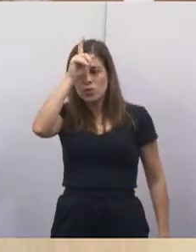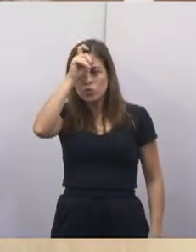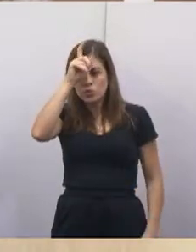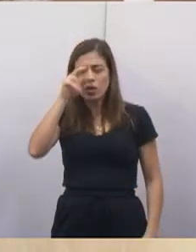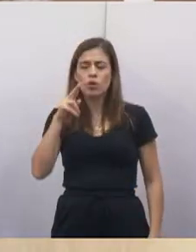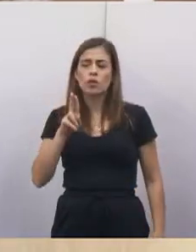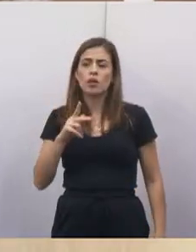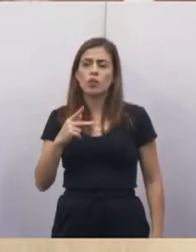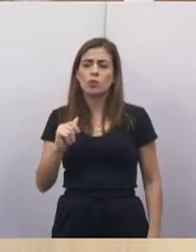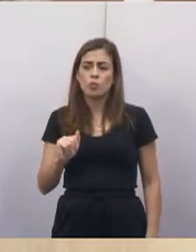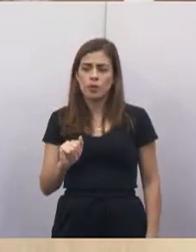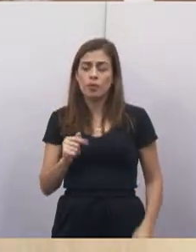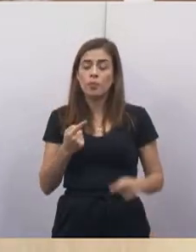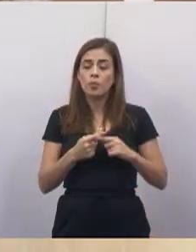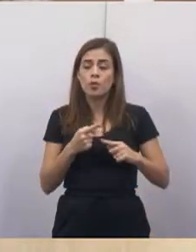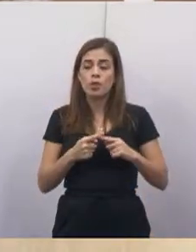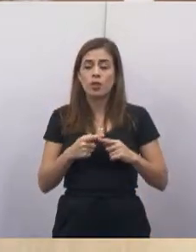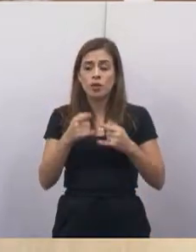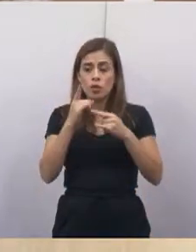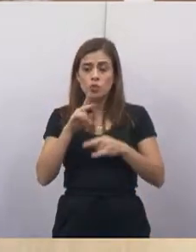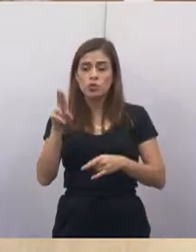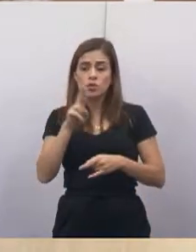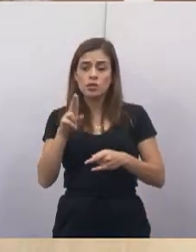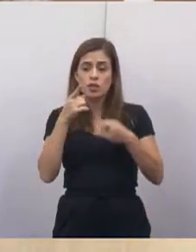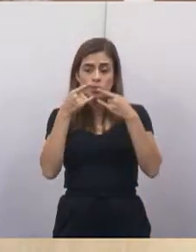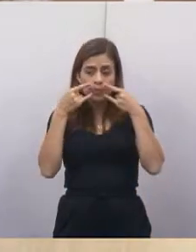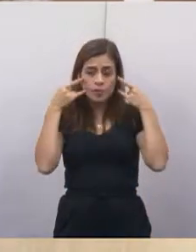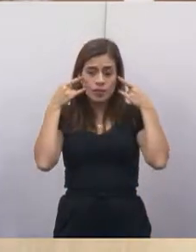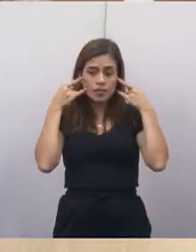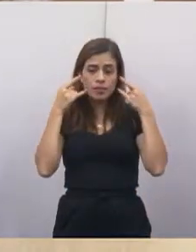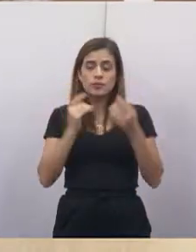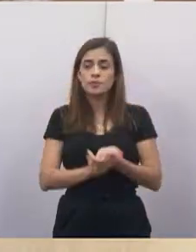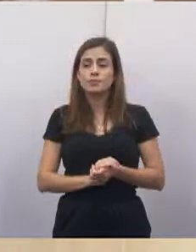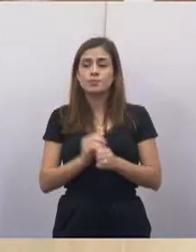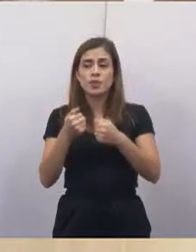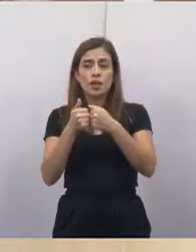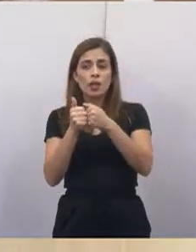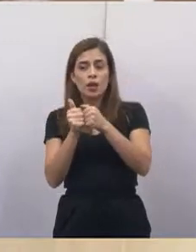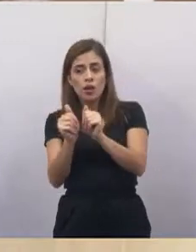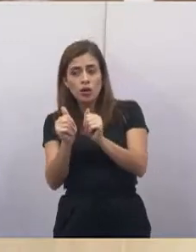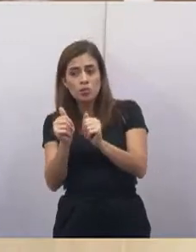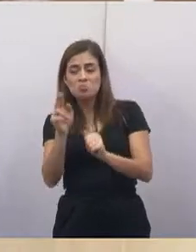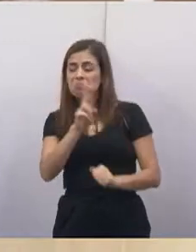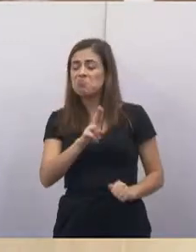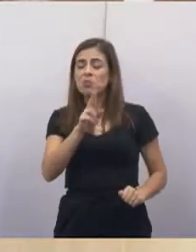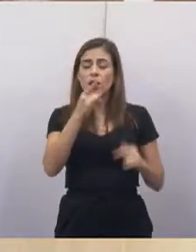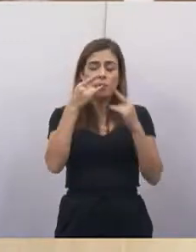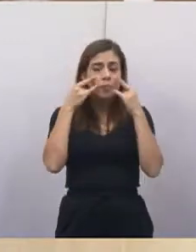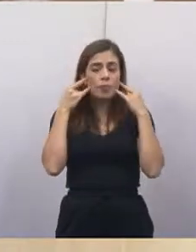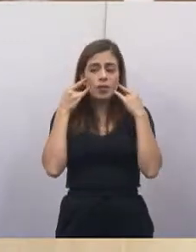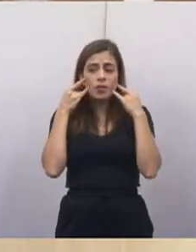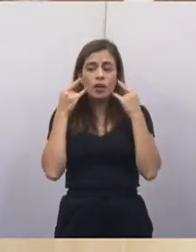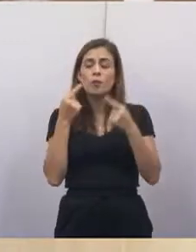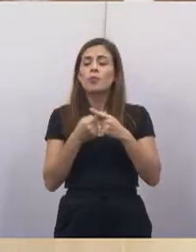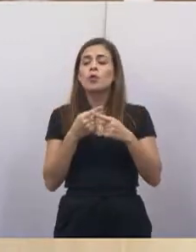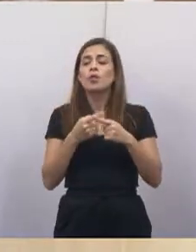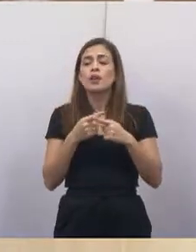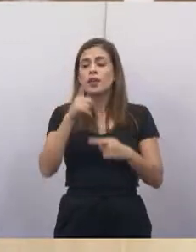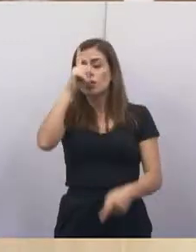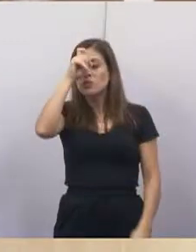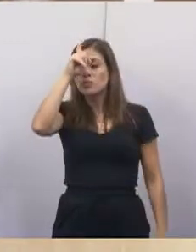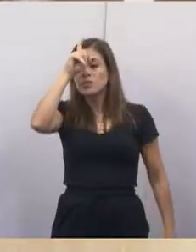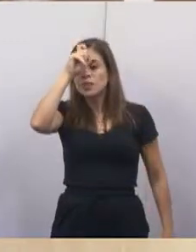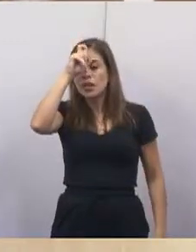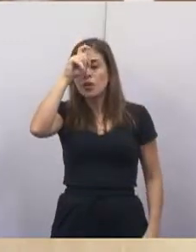máscara. Não é? Porque no carnaval, como eu disse, eu não vejo ninguém de máscara. Dentro do ônibus, eu não vejo ninguém de máscara. Por que dentro do UPA seria um